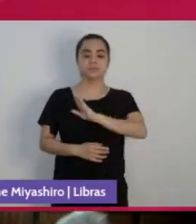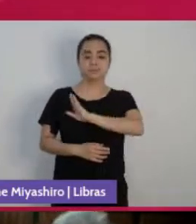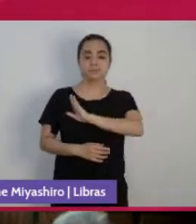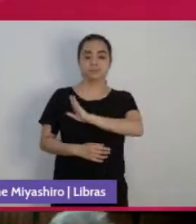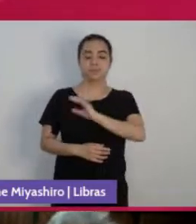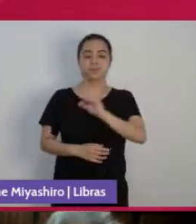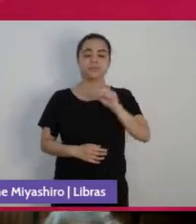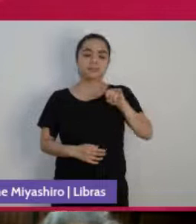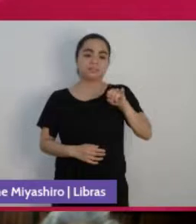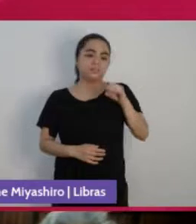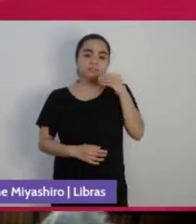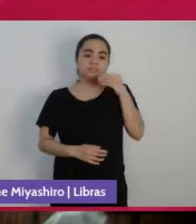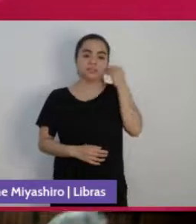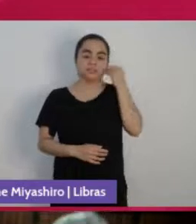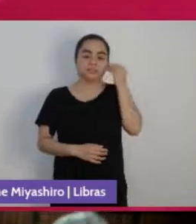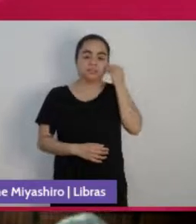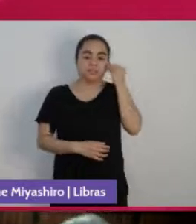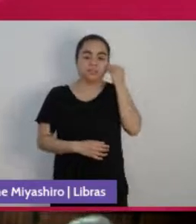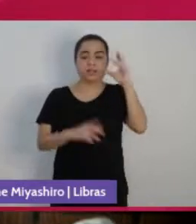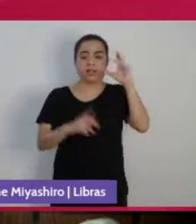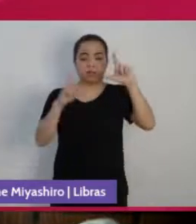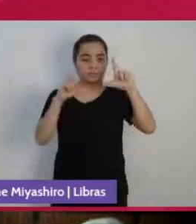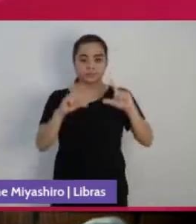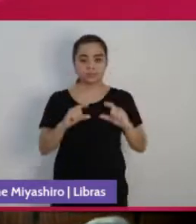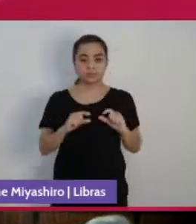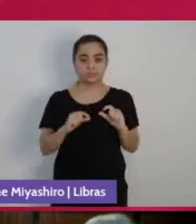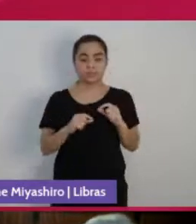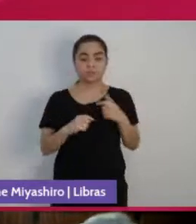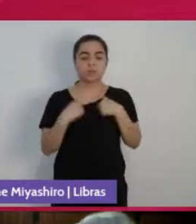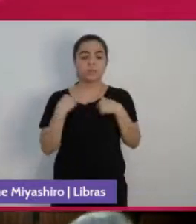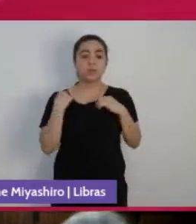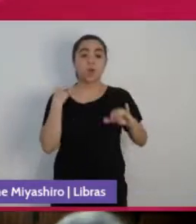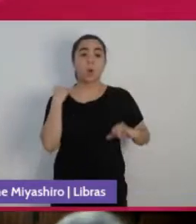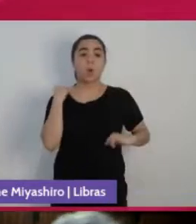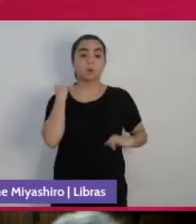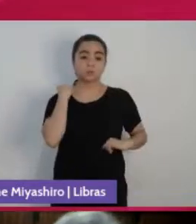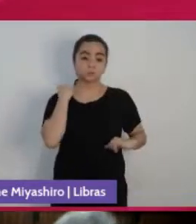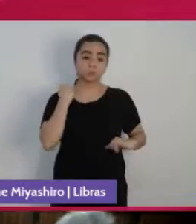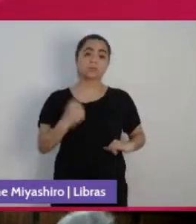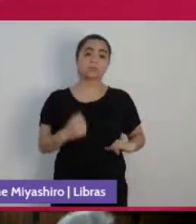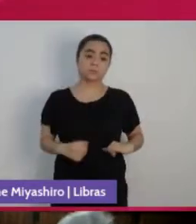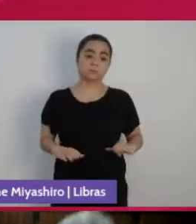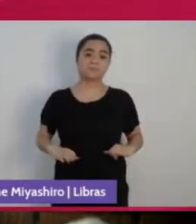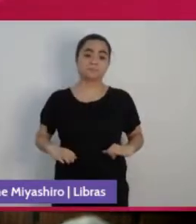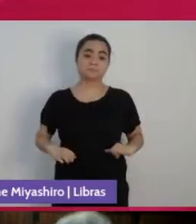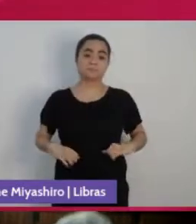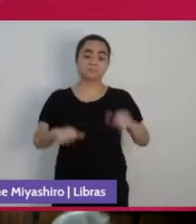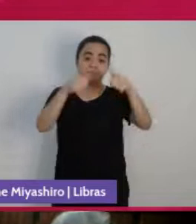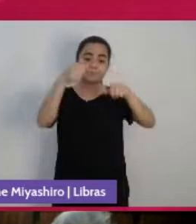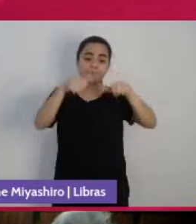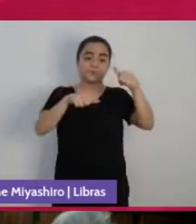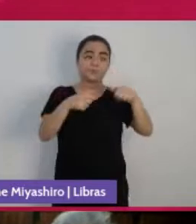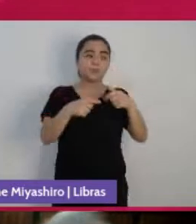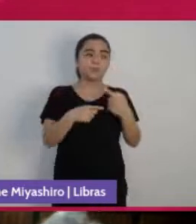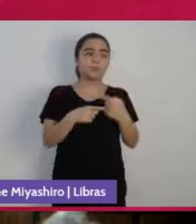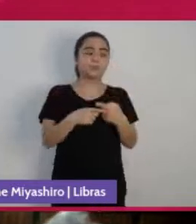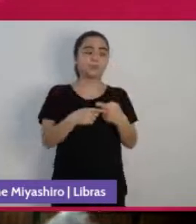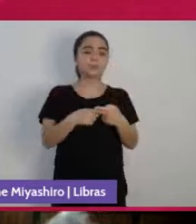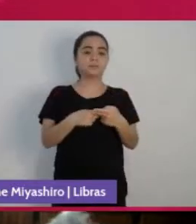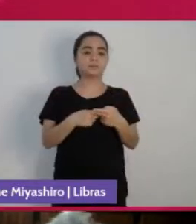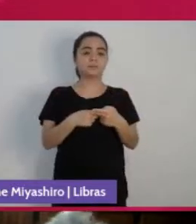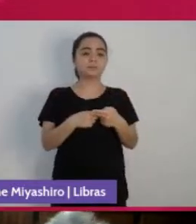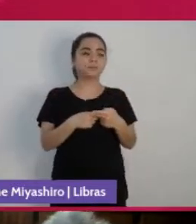60 graus a minha média lateral oblíqua, eu vou sofrer horrores. Por quê? Você vai